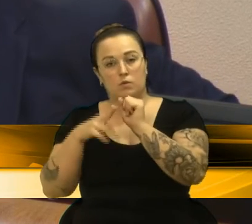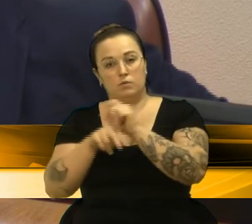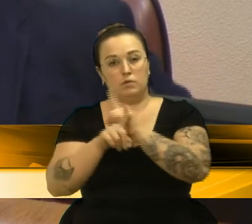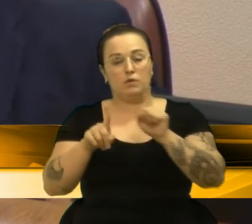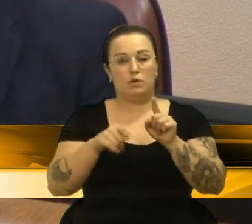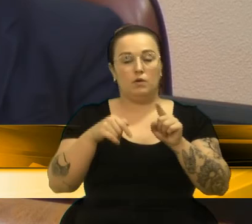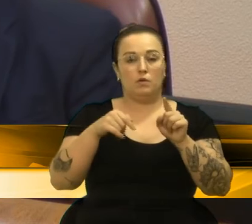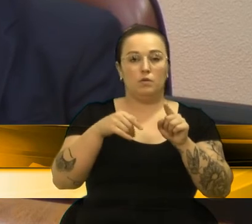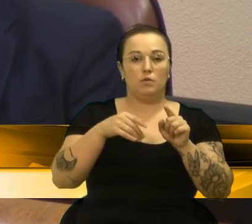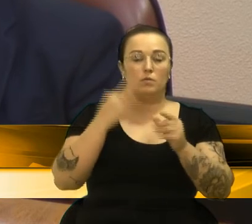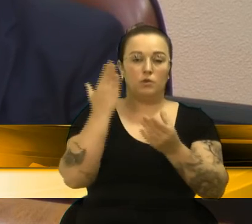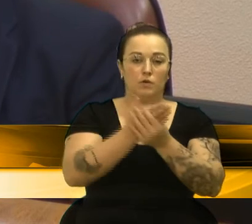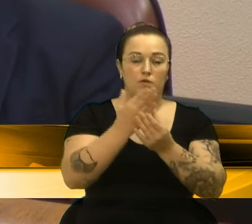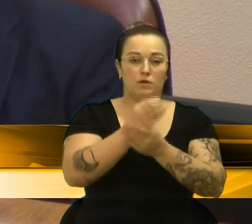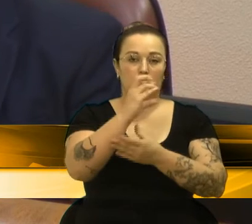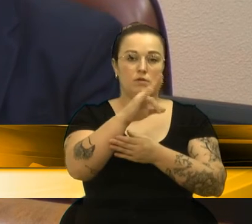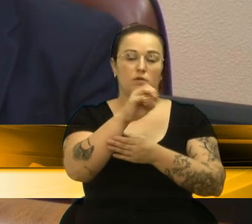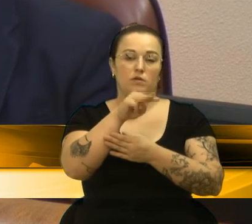crime